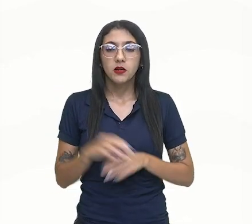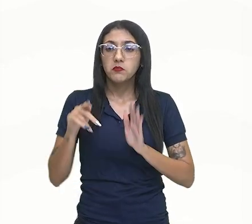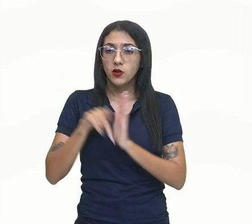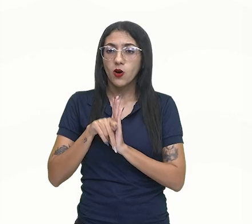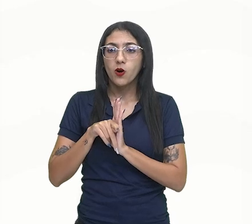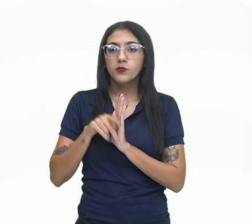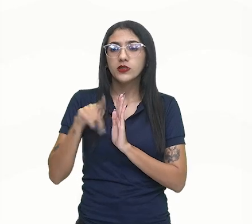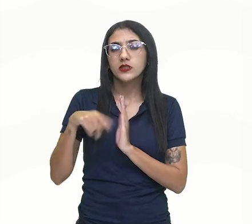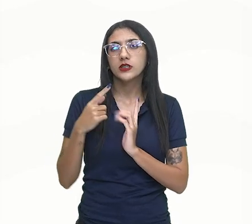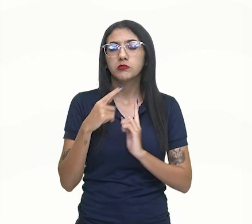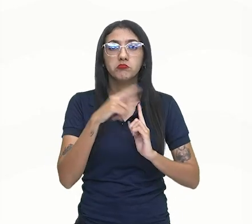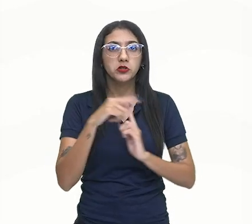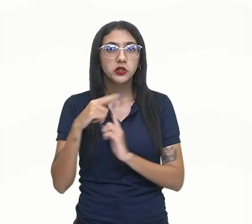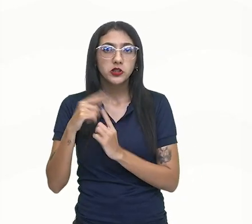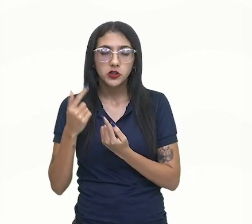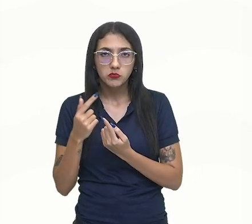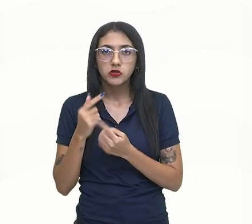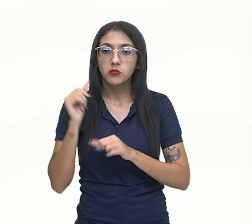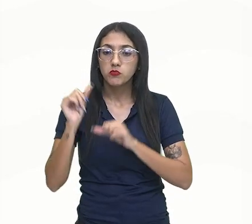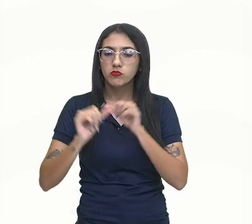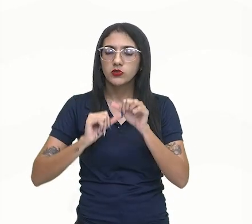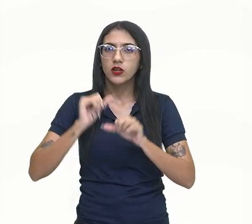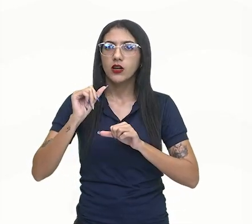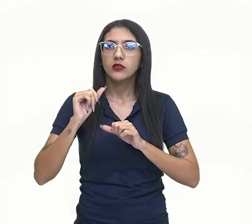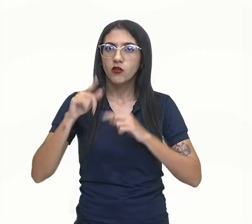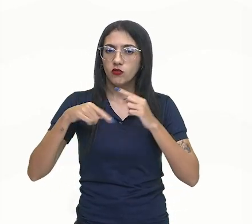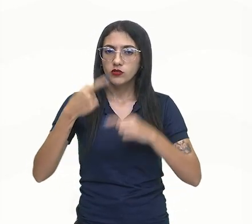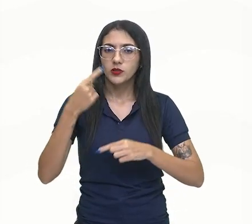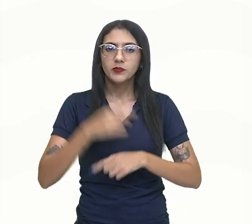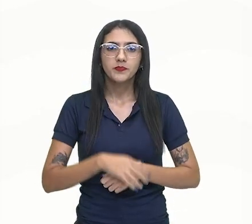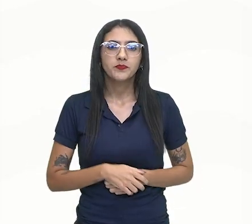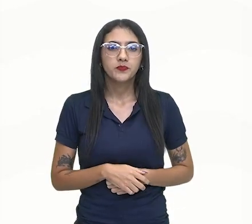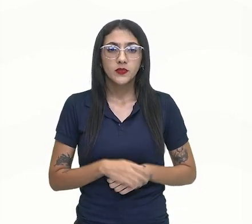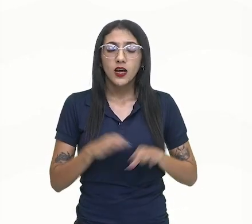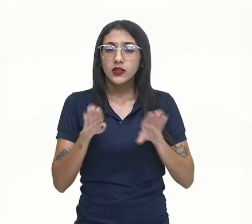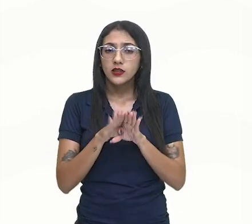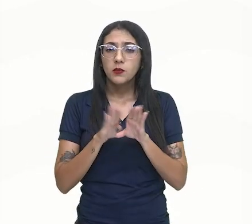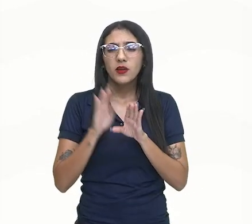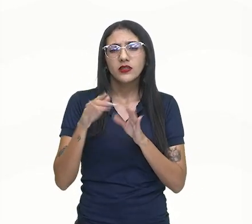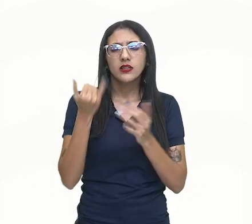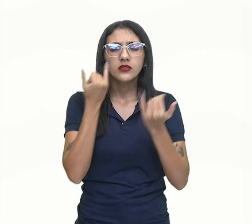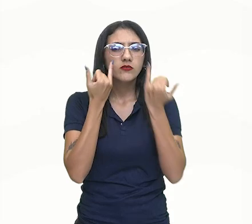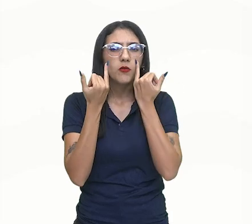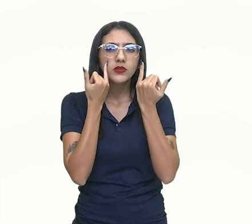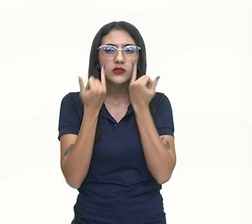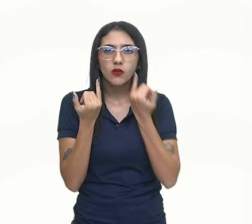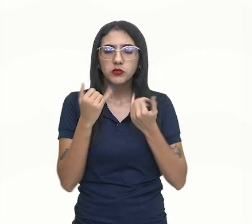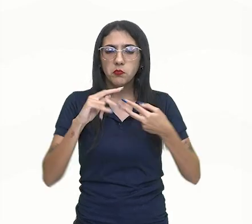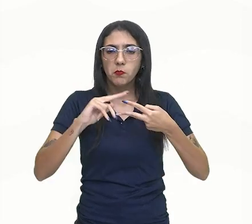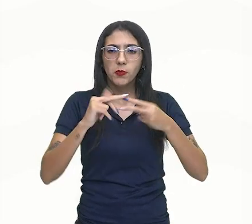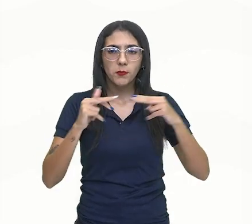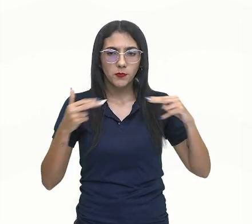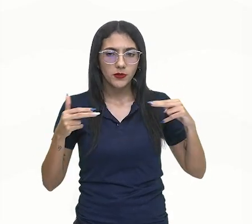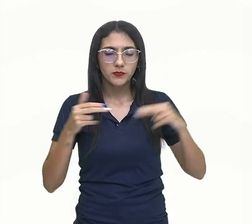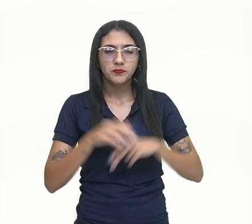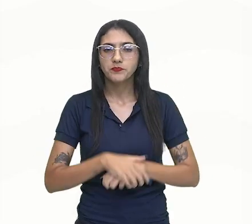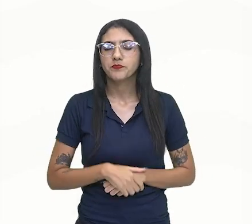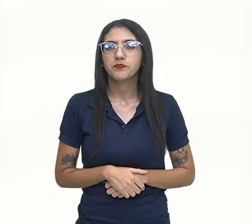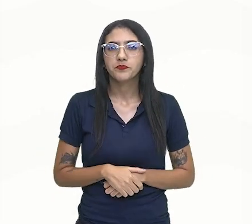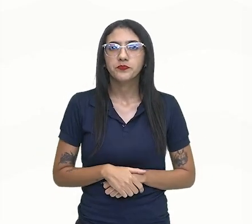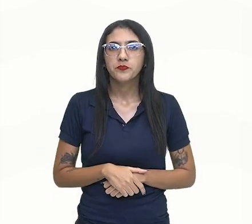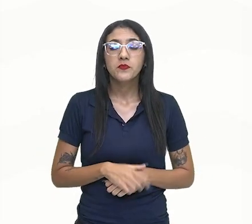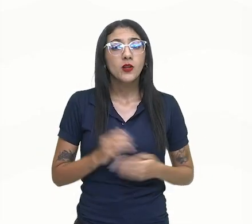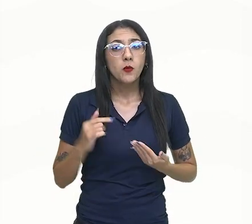nos indivíduos posteriormente, né, evoluídos, e também esses dados moleculares. Para nós falarmos um pouco